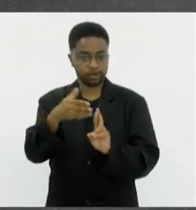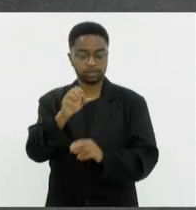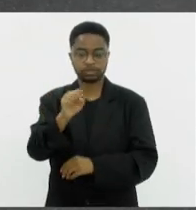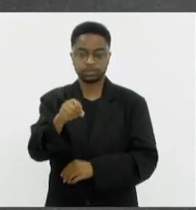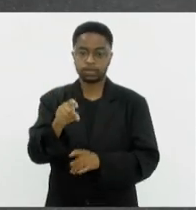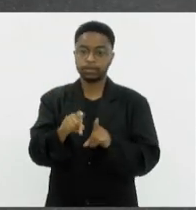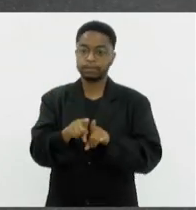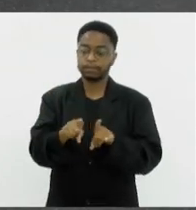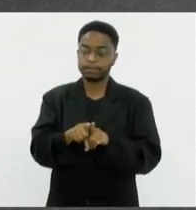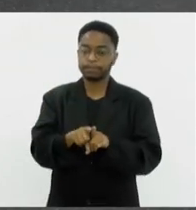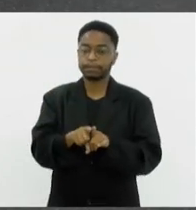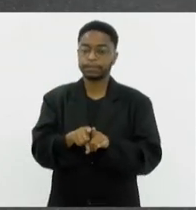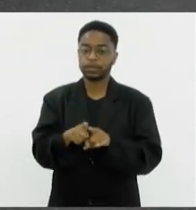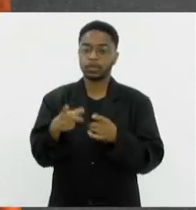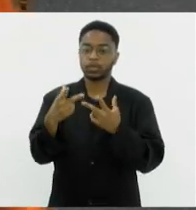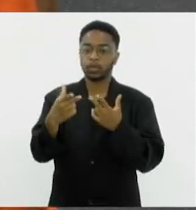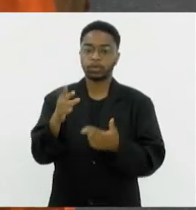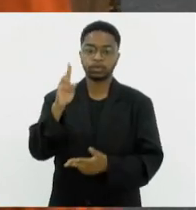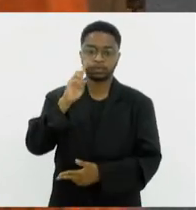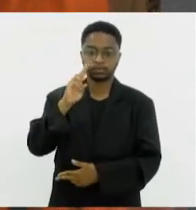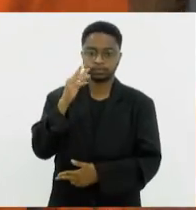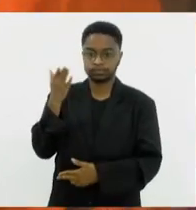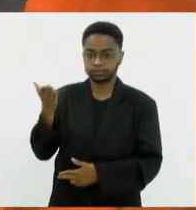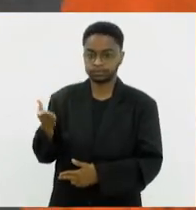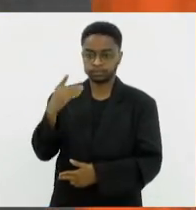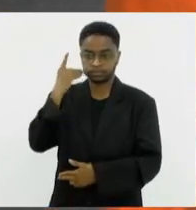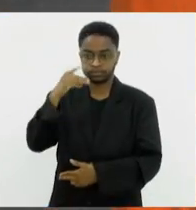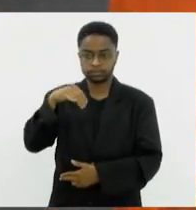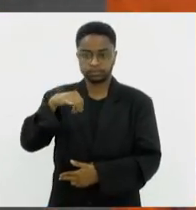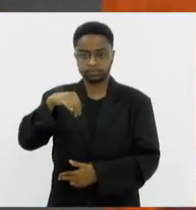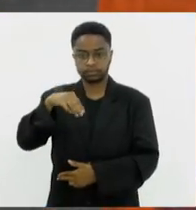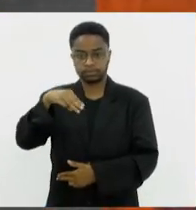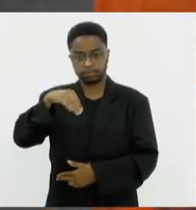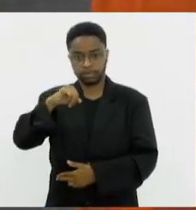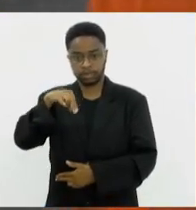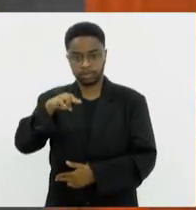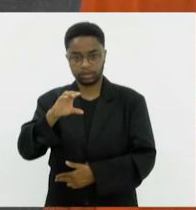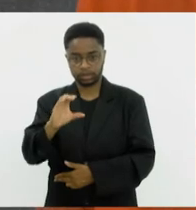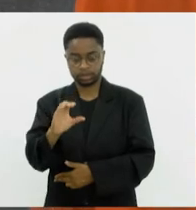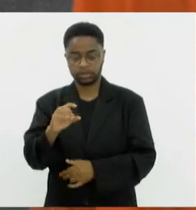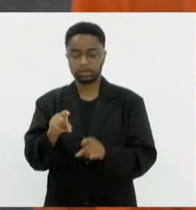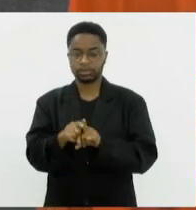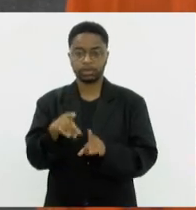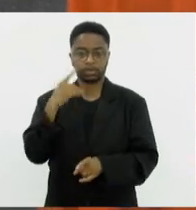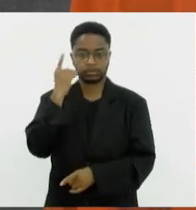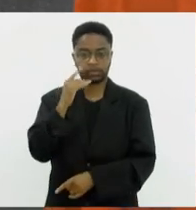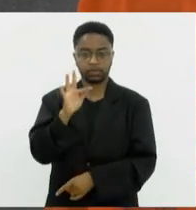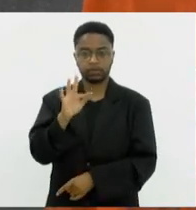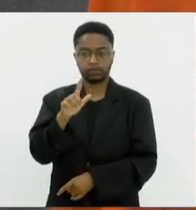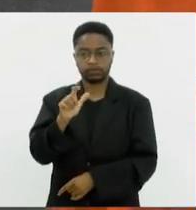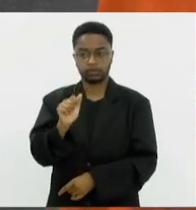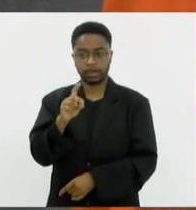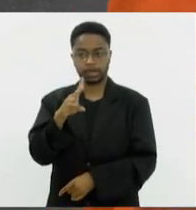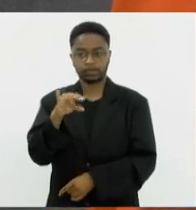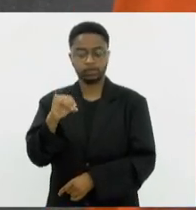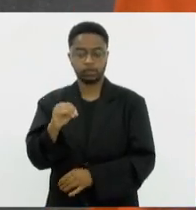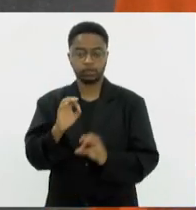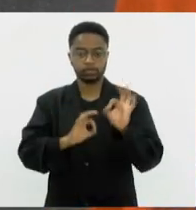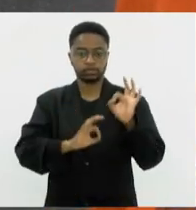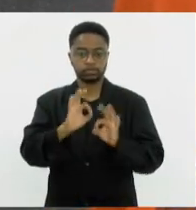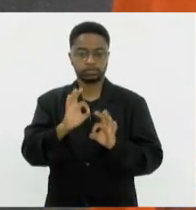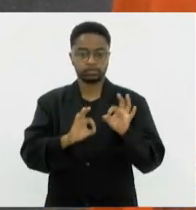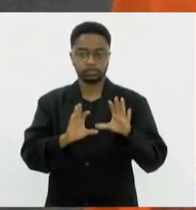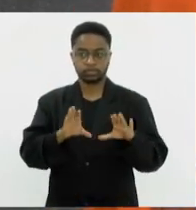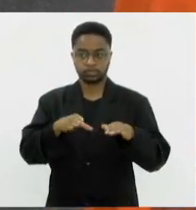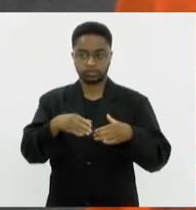também, como já lembrou aqui o deputado Carlos Mink, o deputado Flávio Serafini, que coordena a